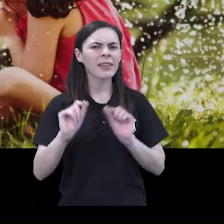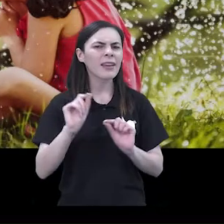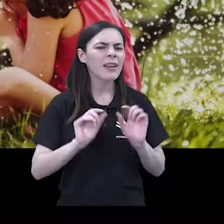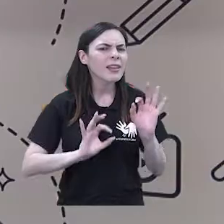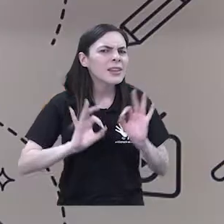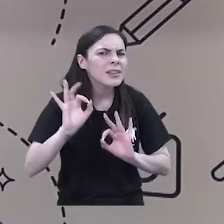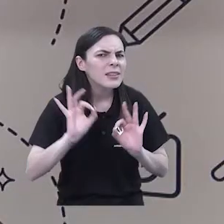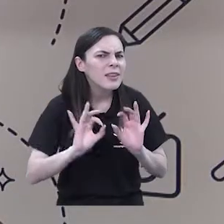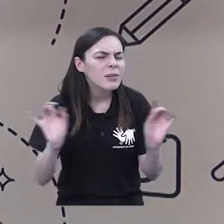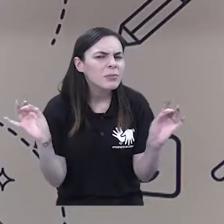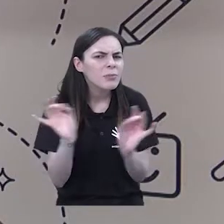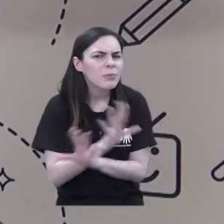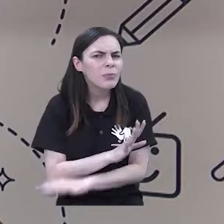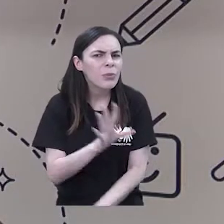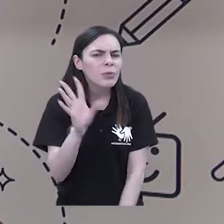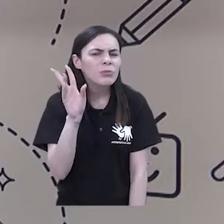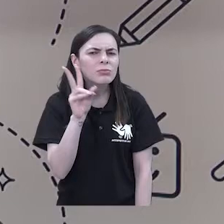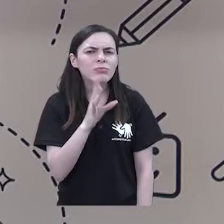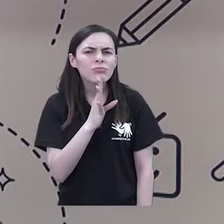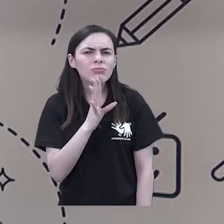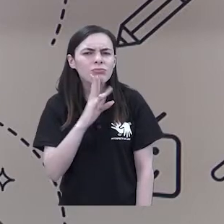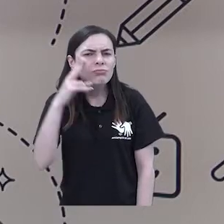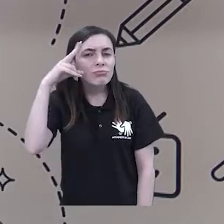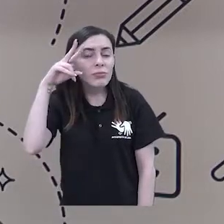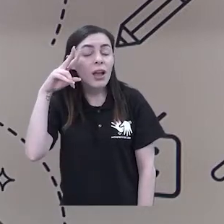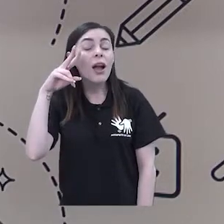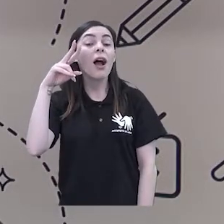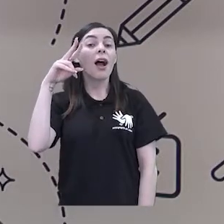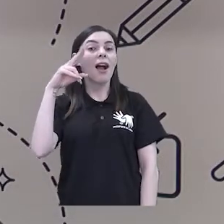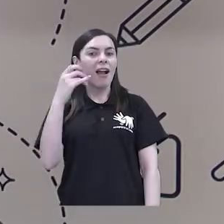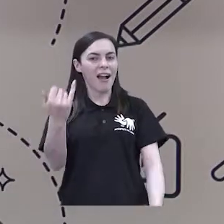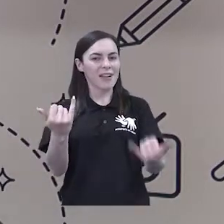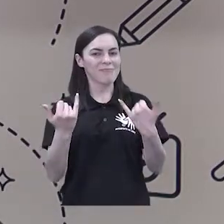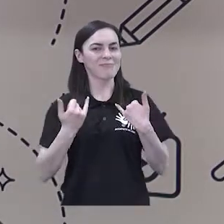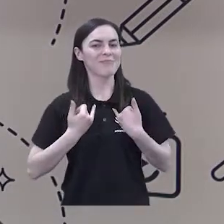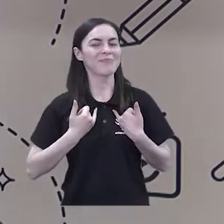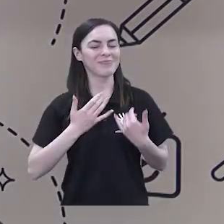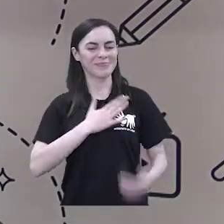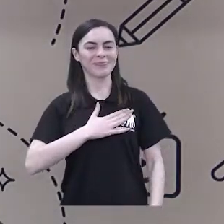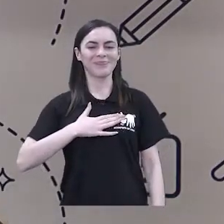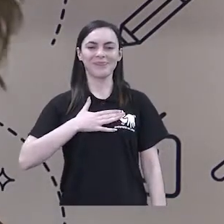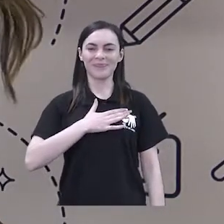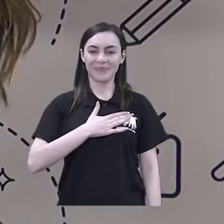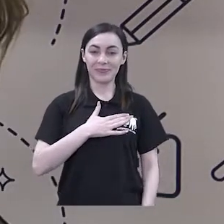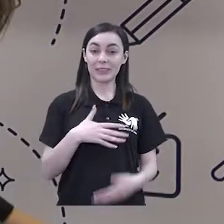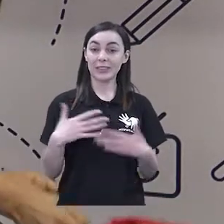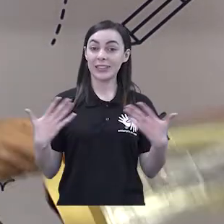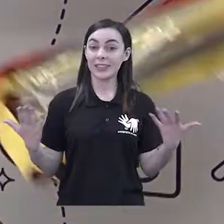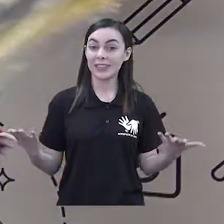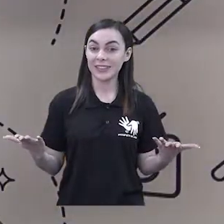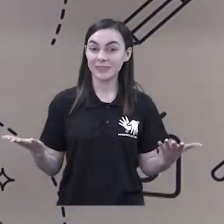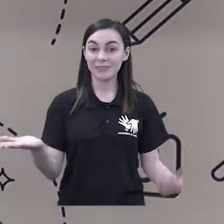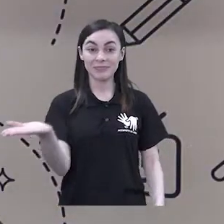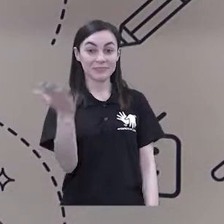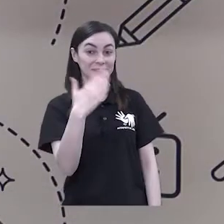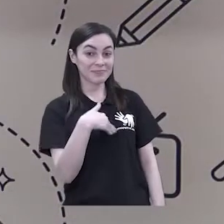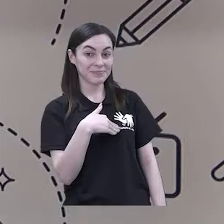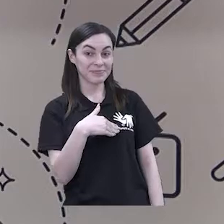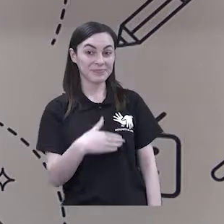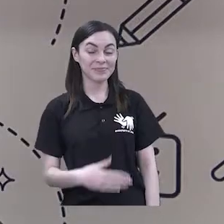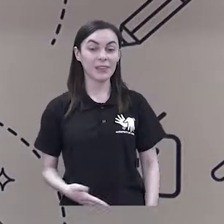está preparado para ouvir essa história? Ah, agora eu gostei. Então, vamos